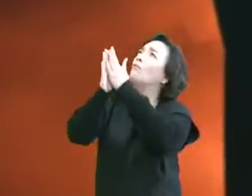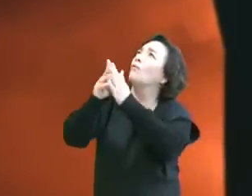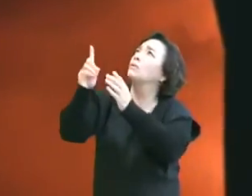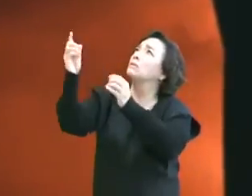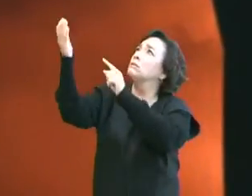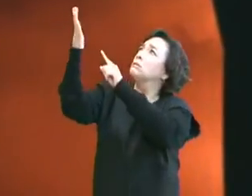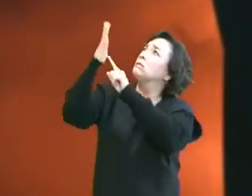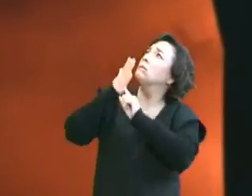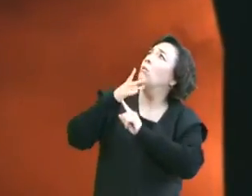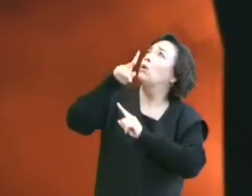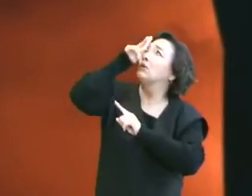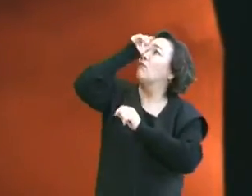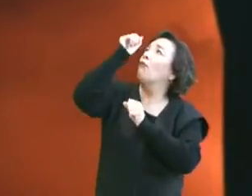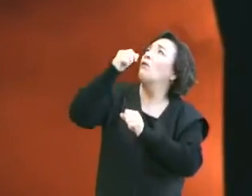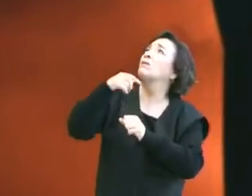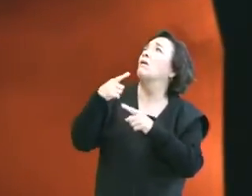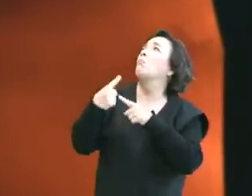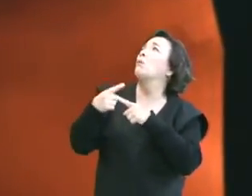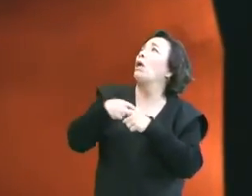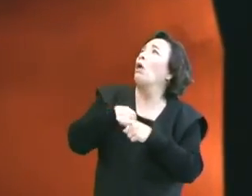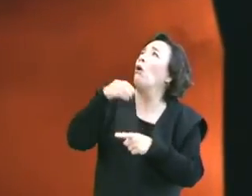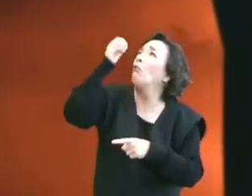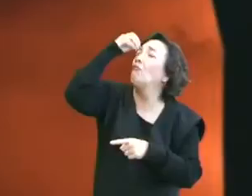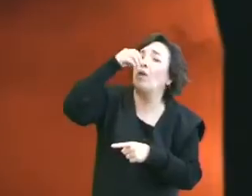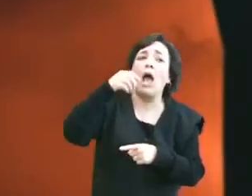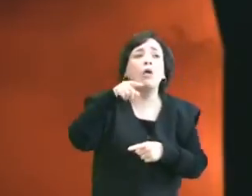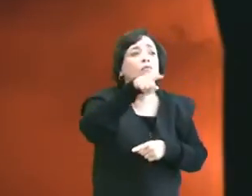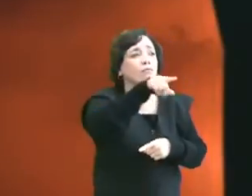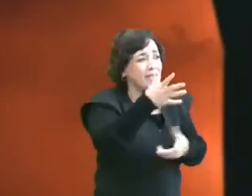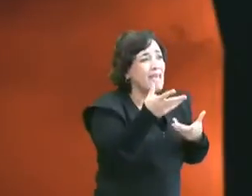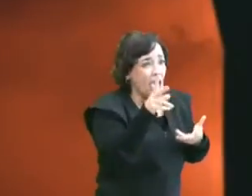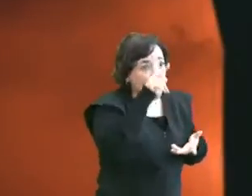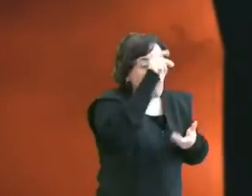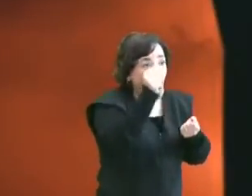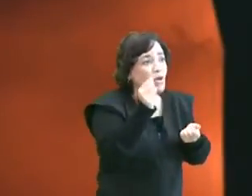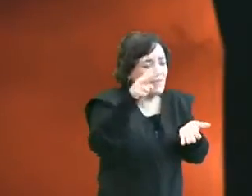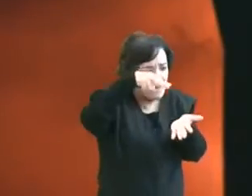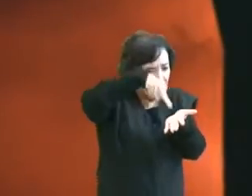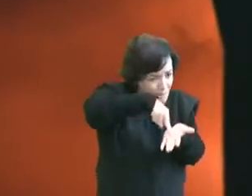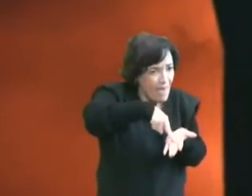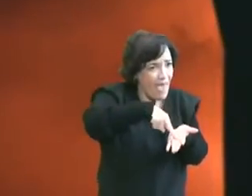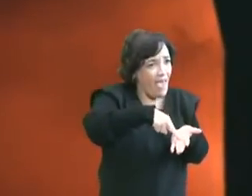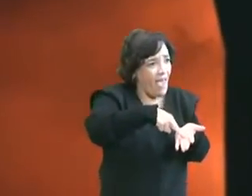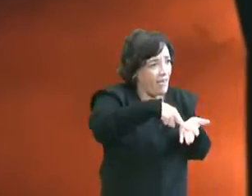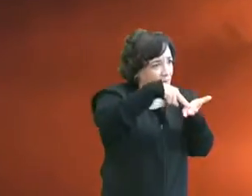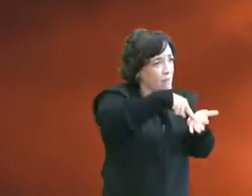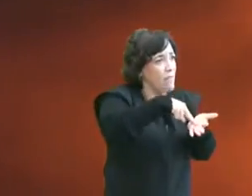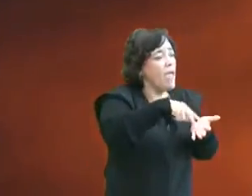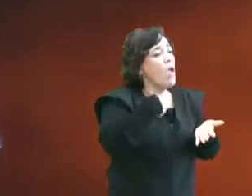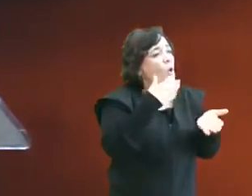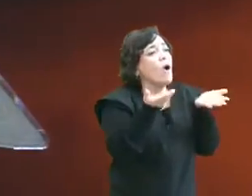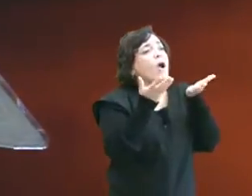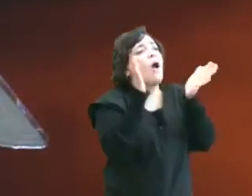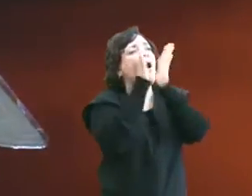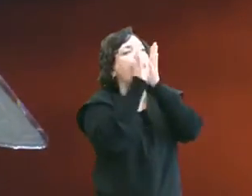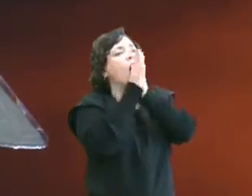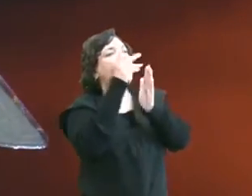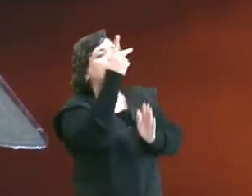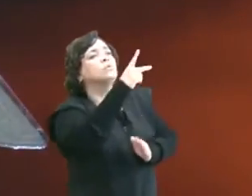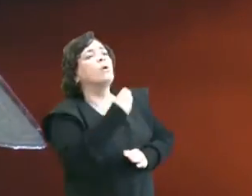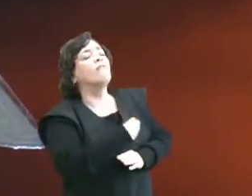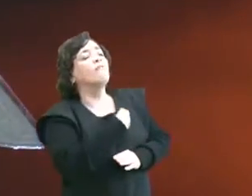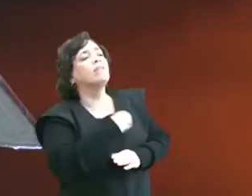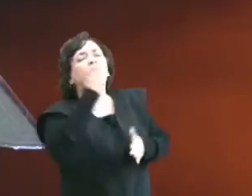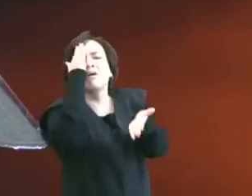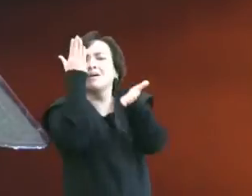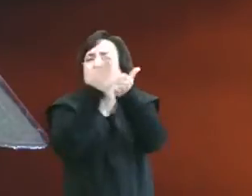força nas minhas fraquezas. Aonde você está, fique de pé agora no seu lugar. Eu quero orar por você. Eu creio, a